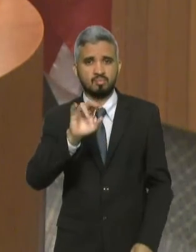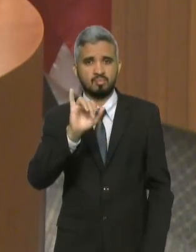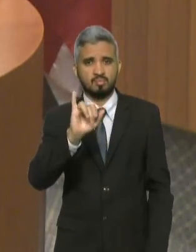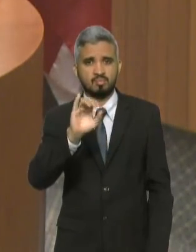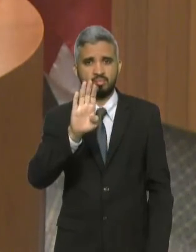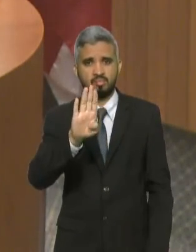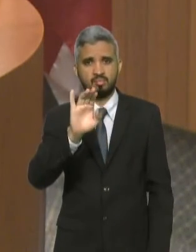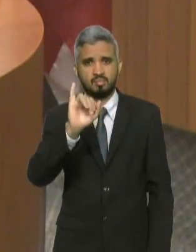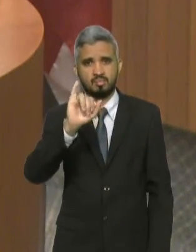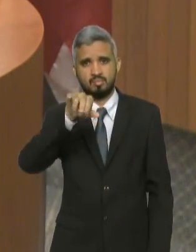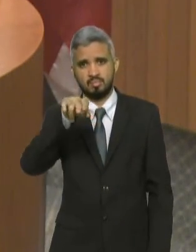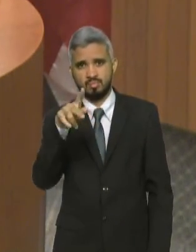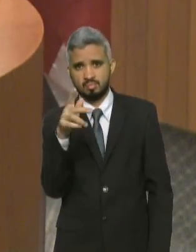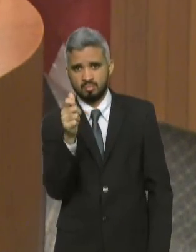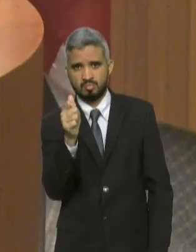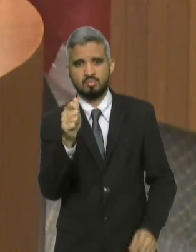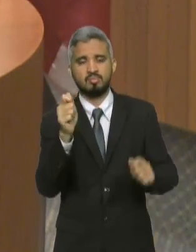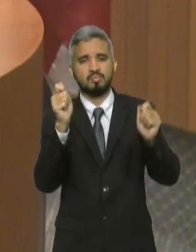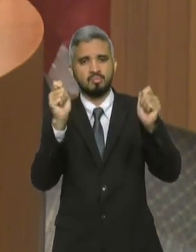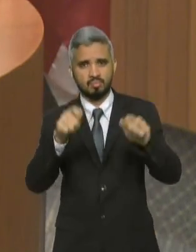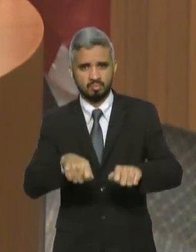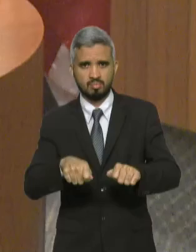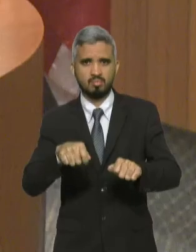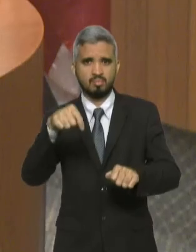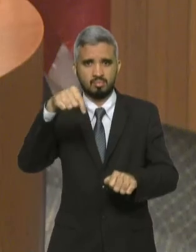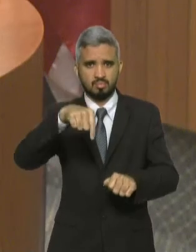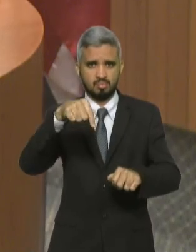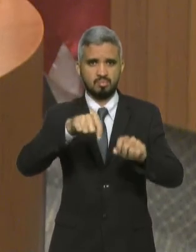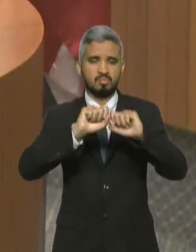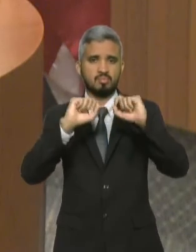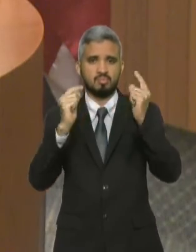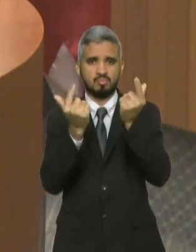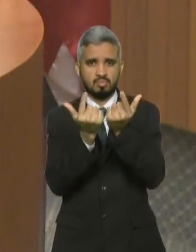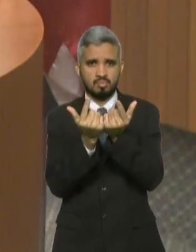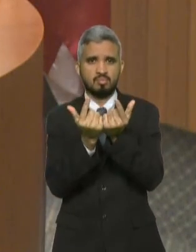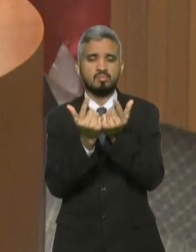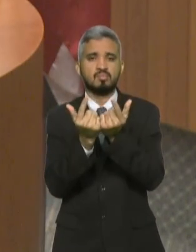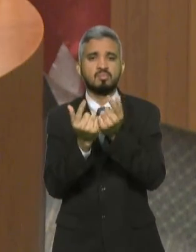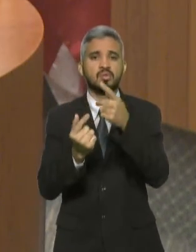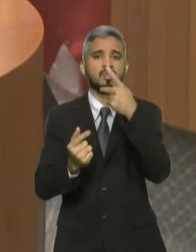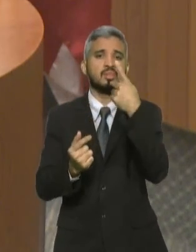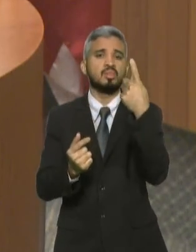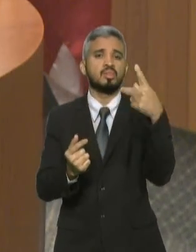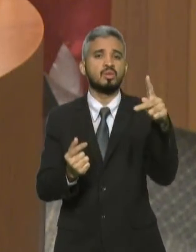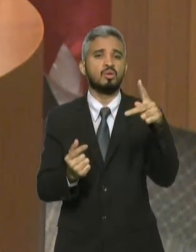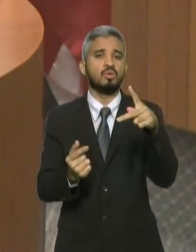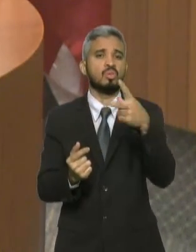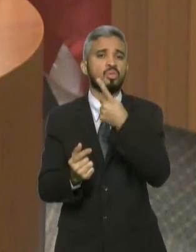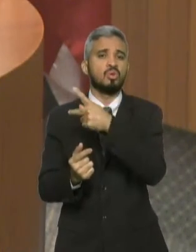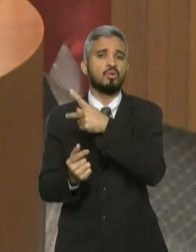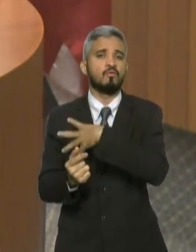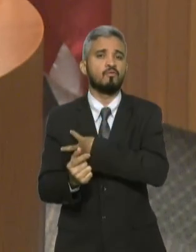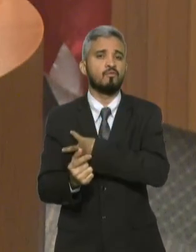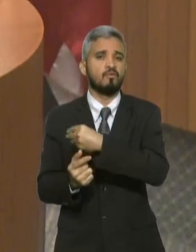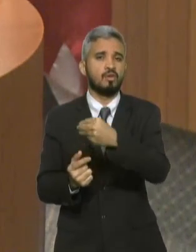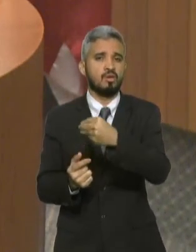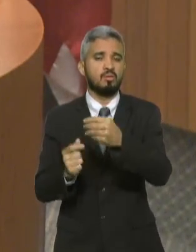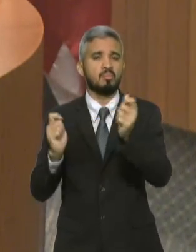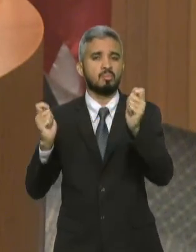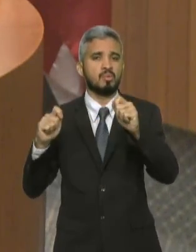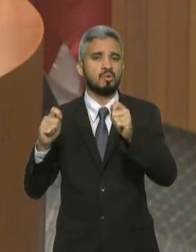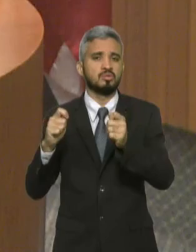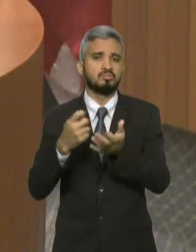com o pai, para que a gente possa aqui, a partir do filho, eternizar o pai, que